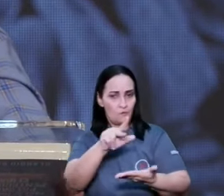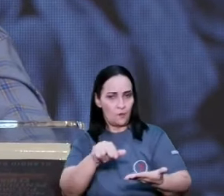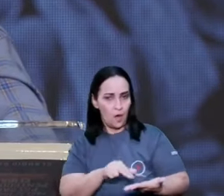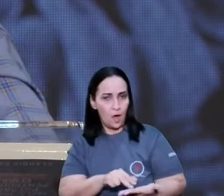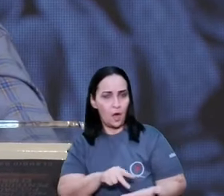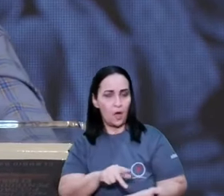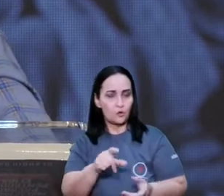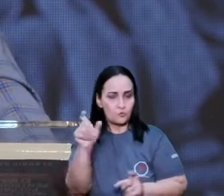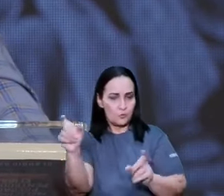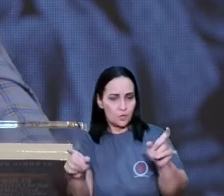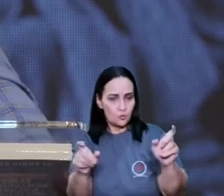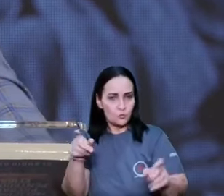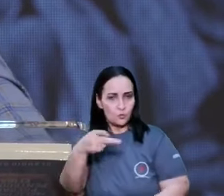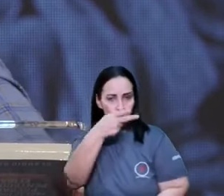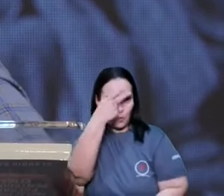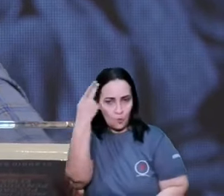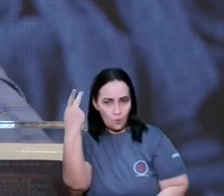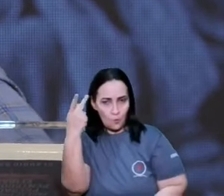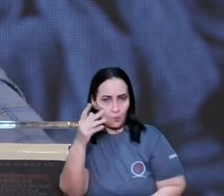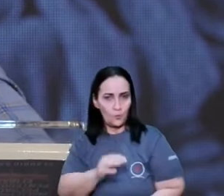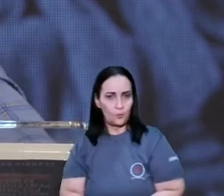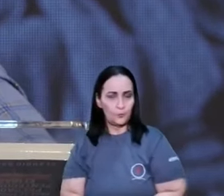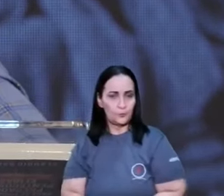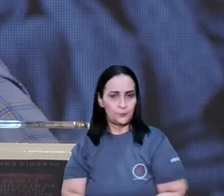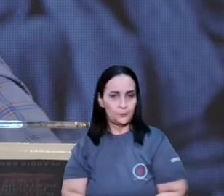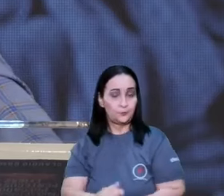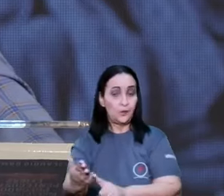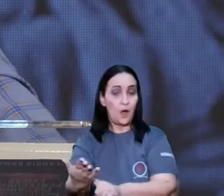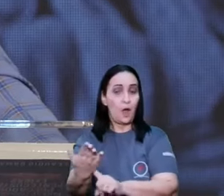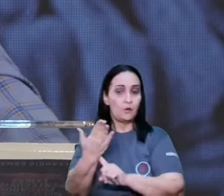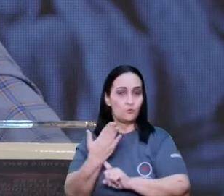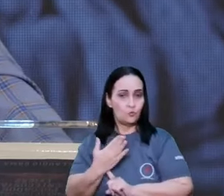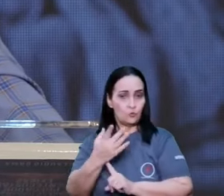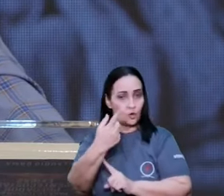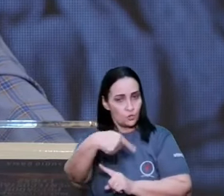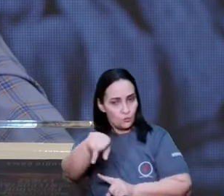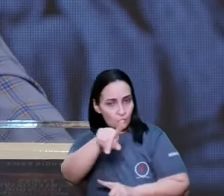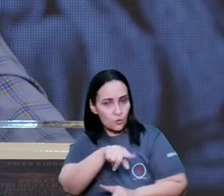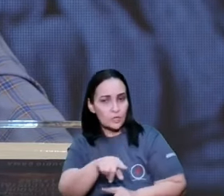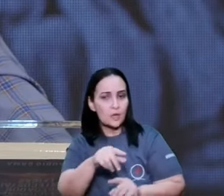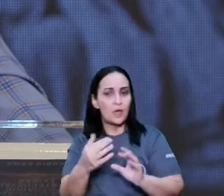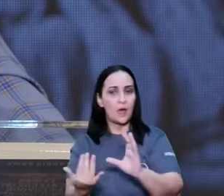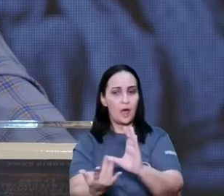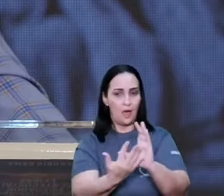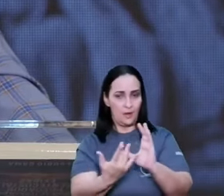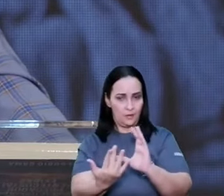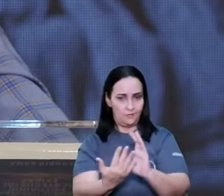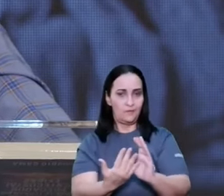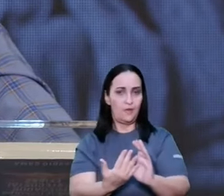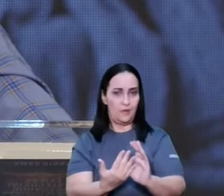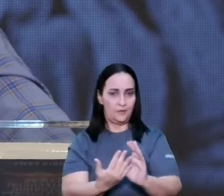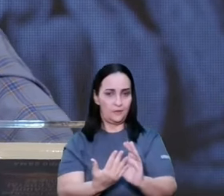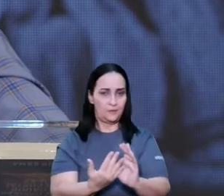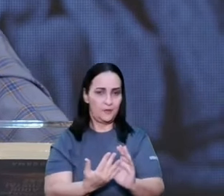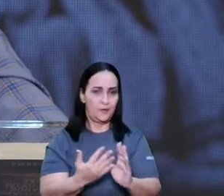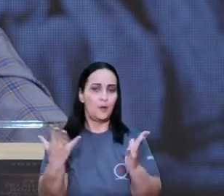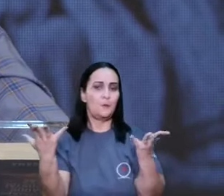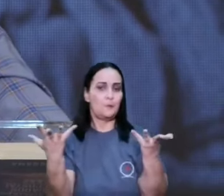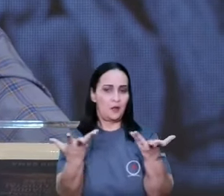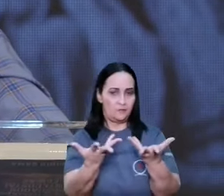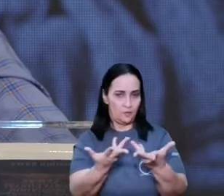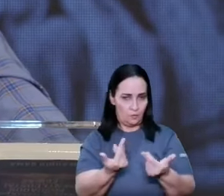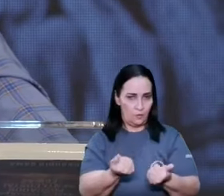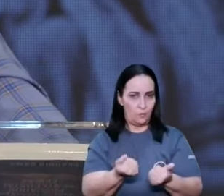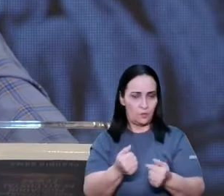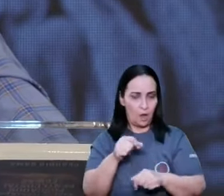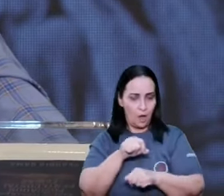ajudado mas a ajuda da advec ela é surpreendente e a semente que